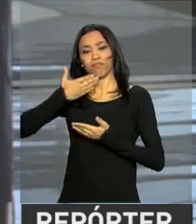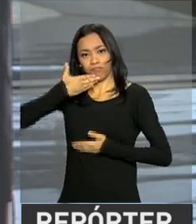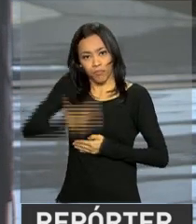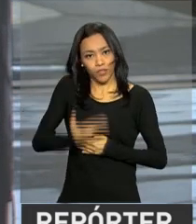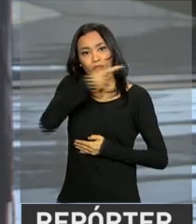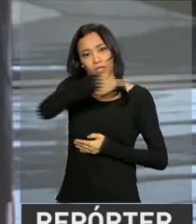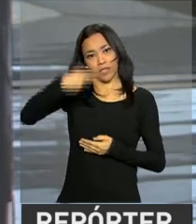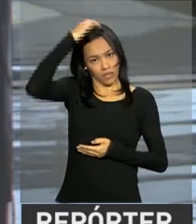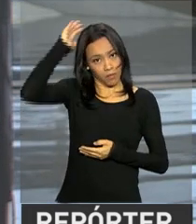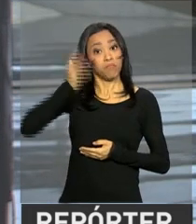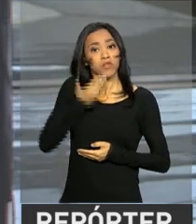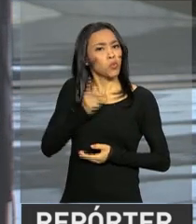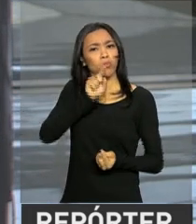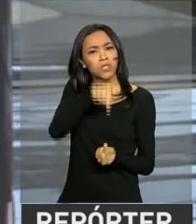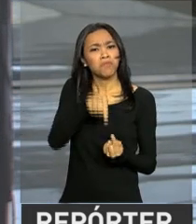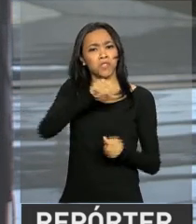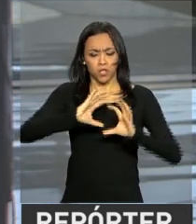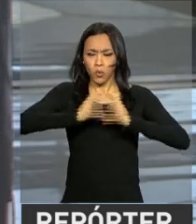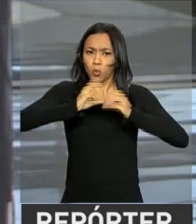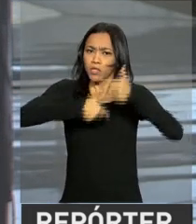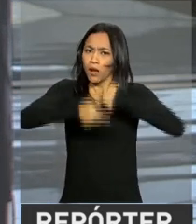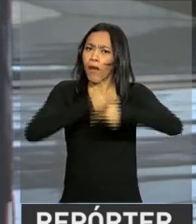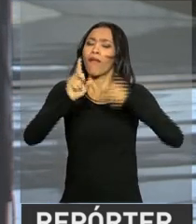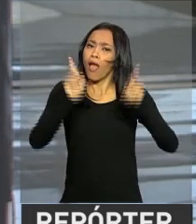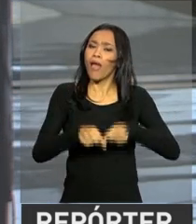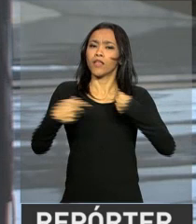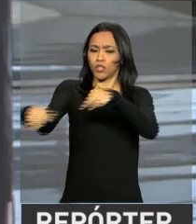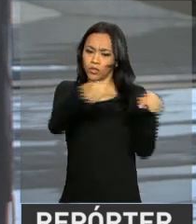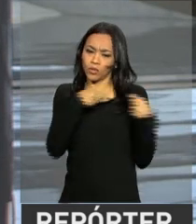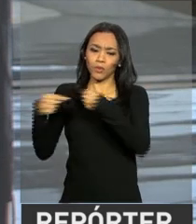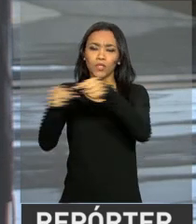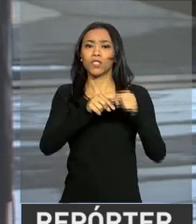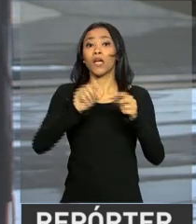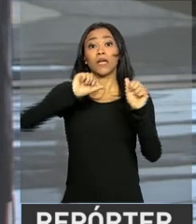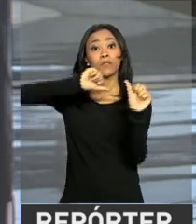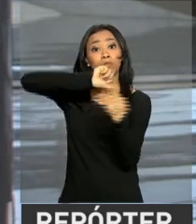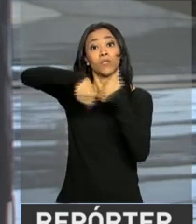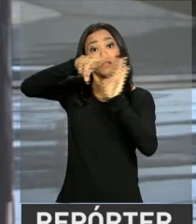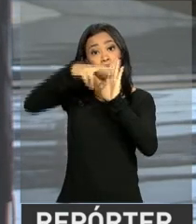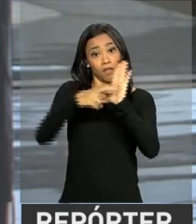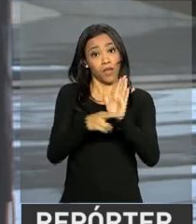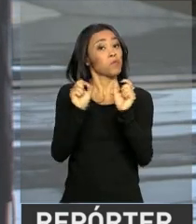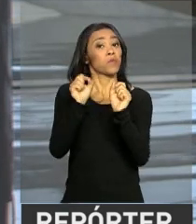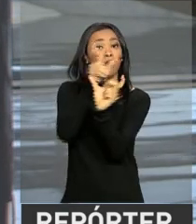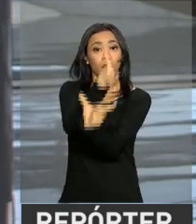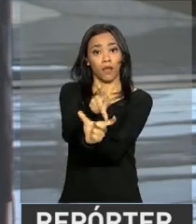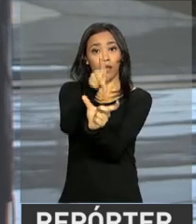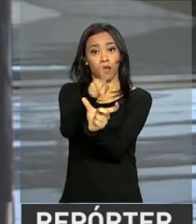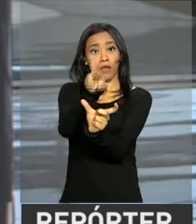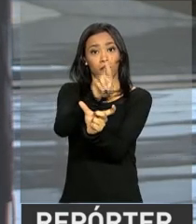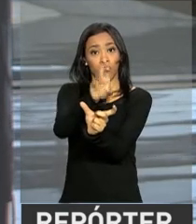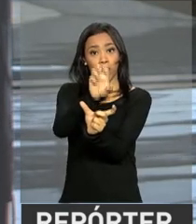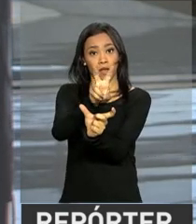exercício Michel Temer para discutir a questão da reforma da Previdência essa reunião portanto tá marcada para as 2:30 da